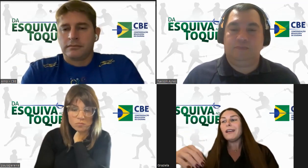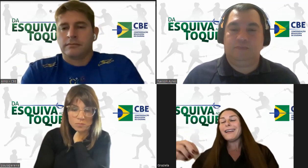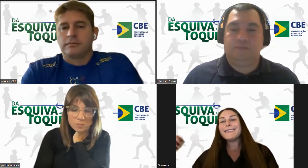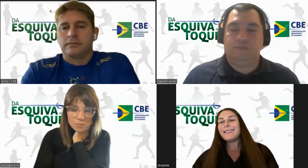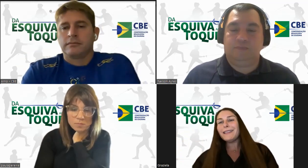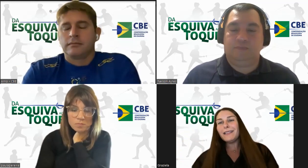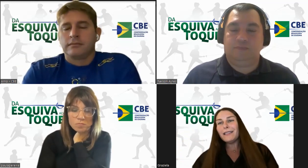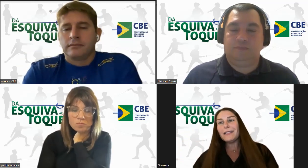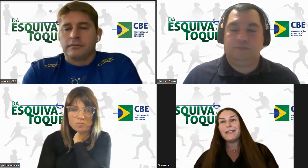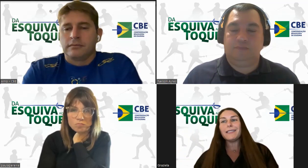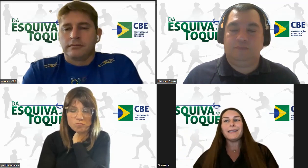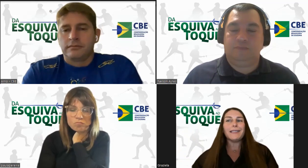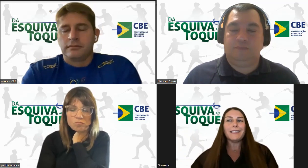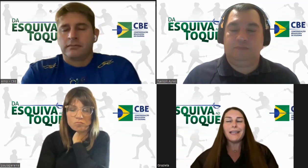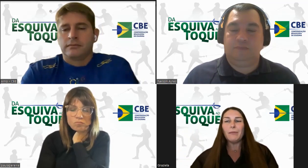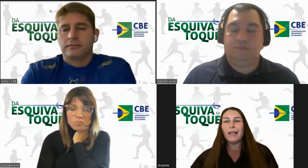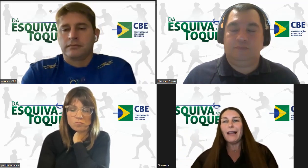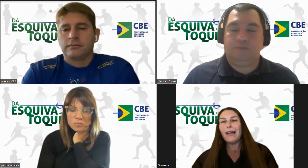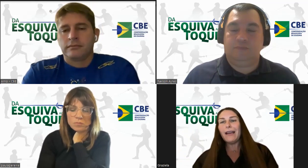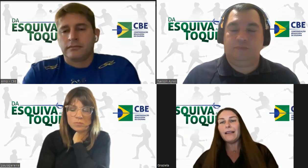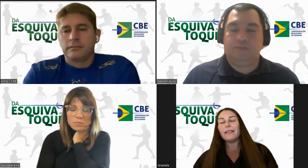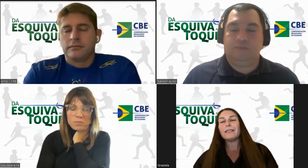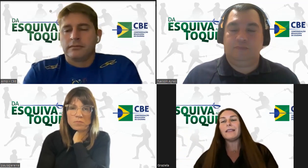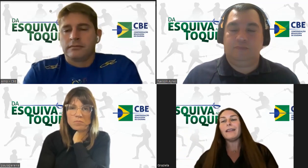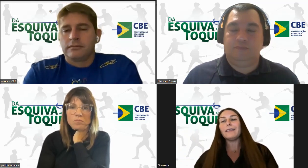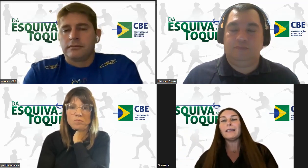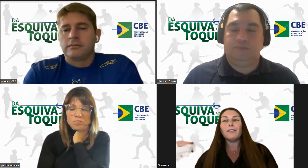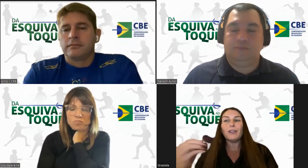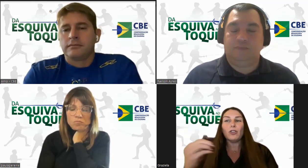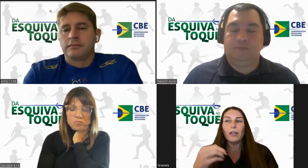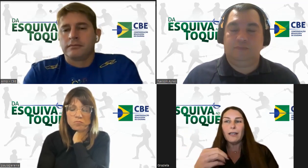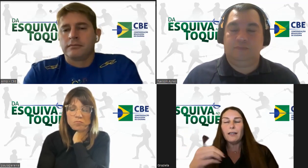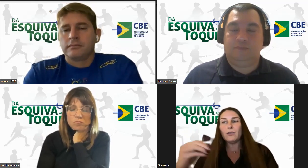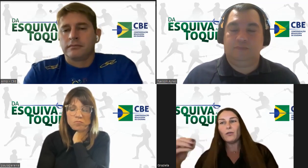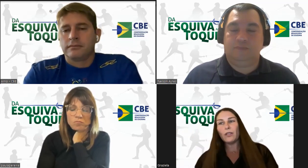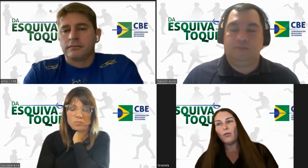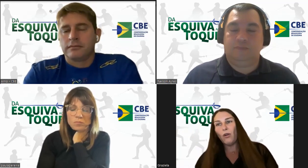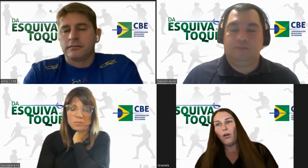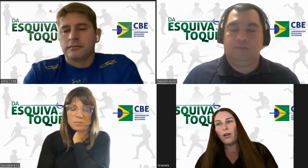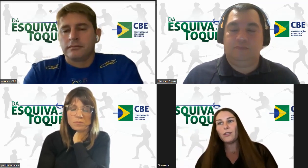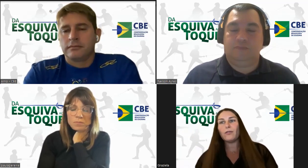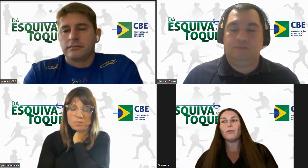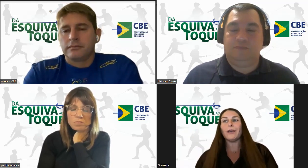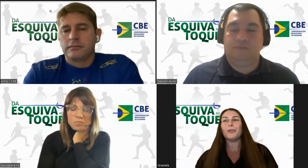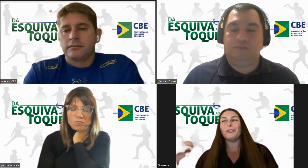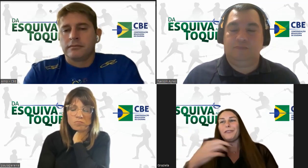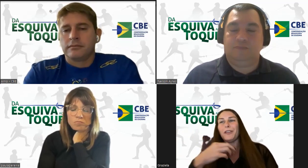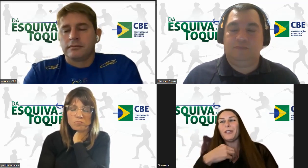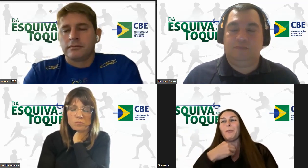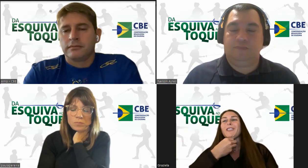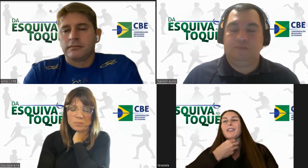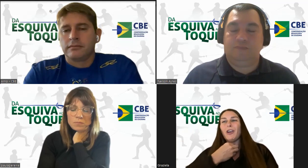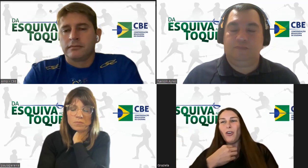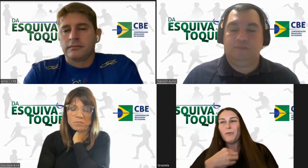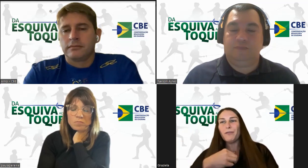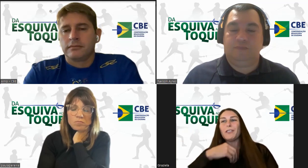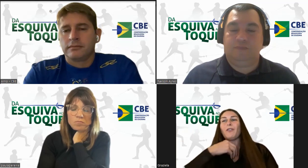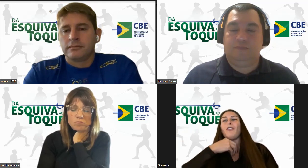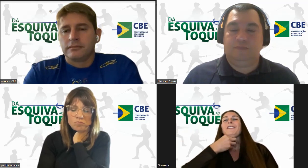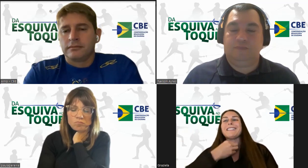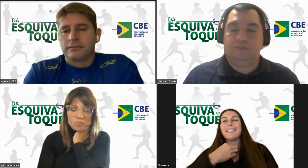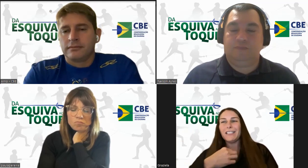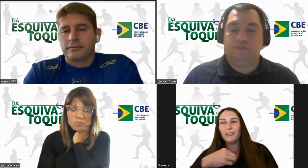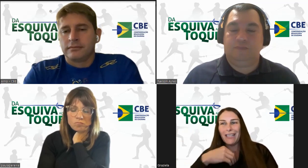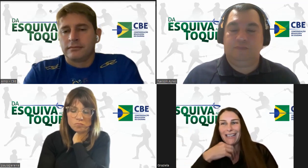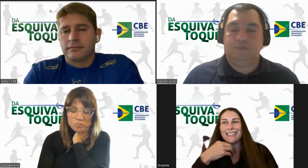coco castanhas tem as castanhas carameladas né daí tem que ver tolerância o que que eu gosto o que que eu não fico depois como